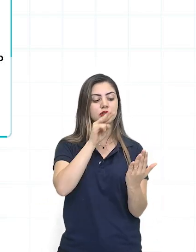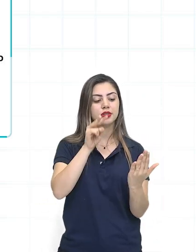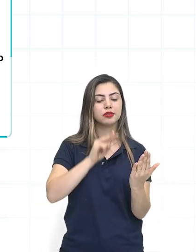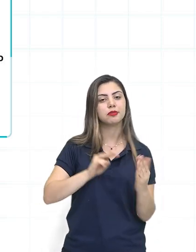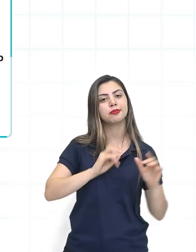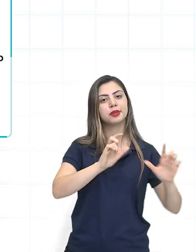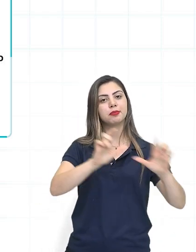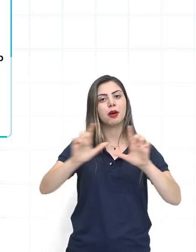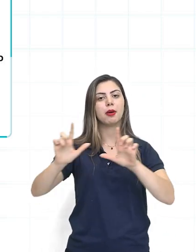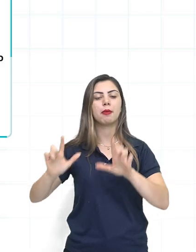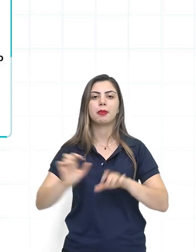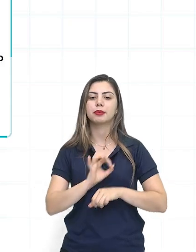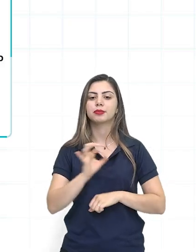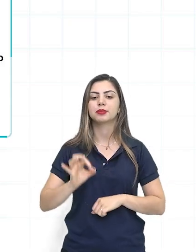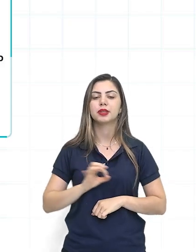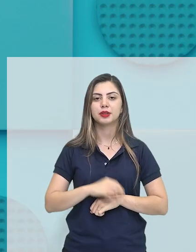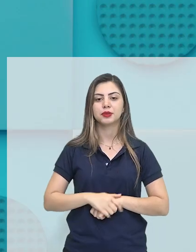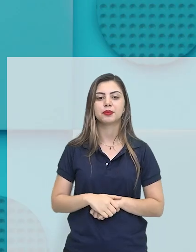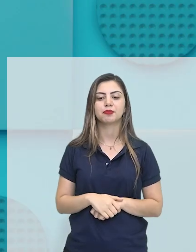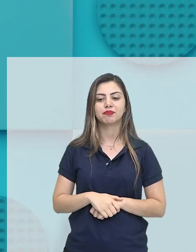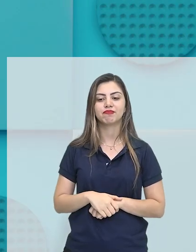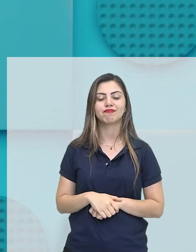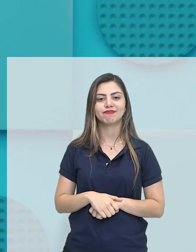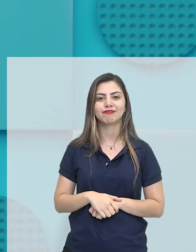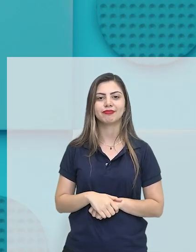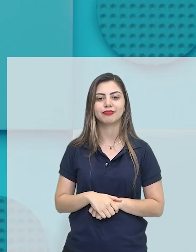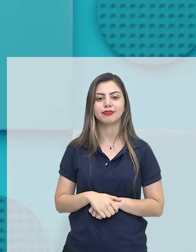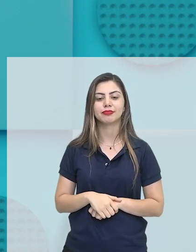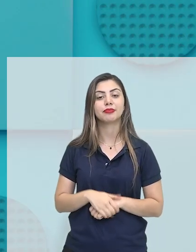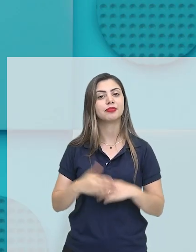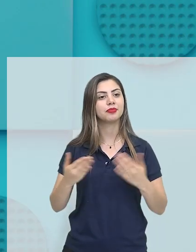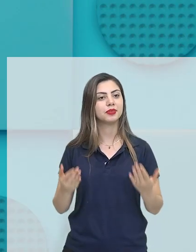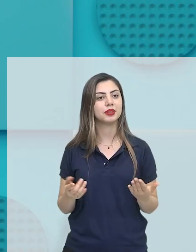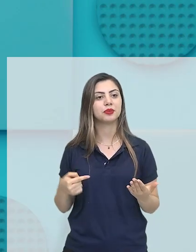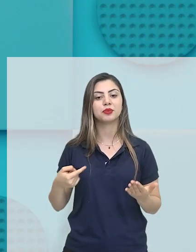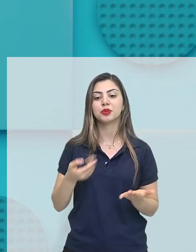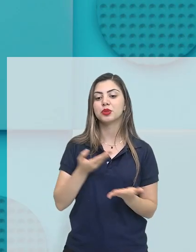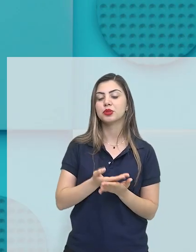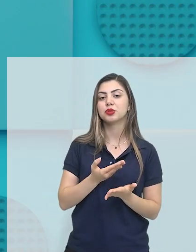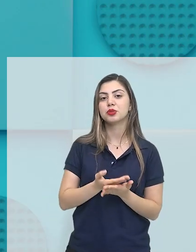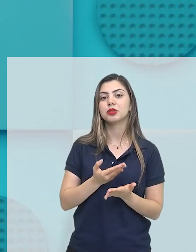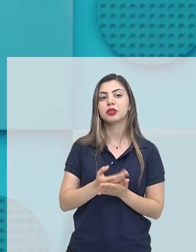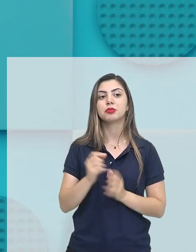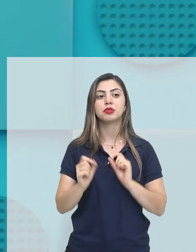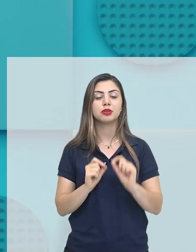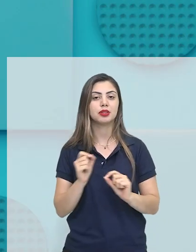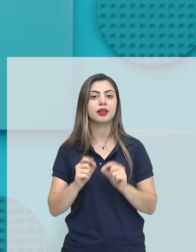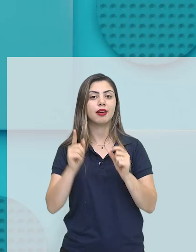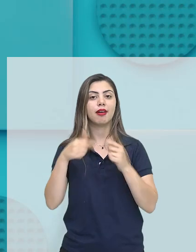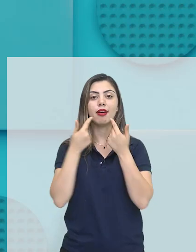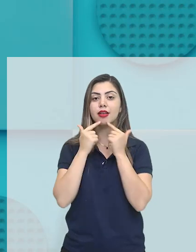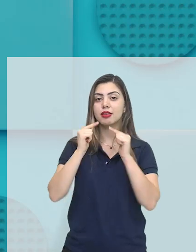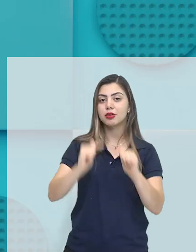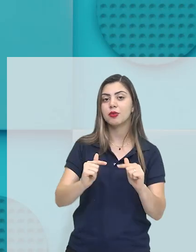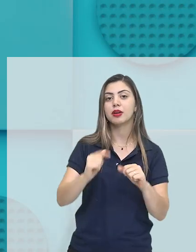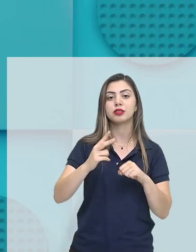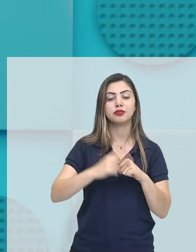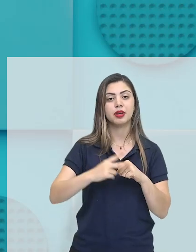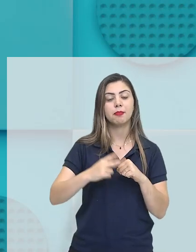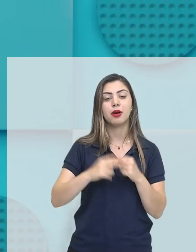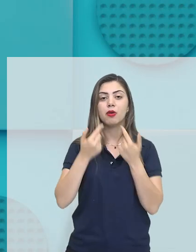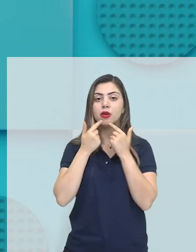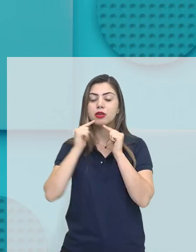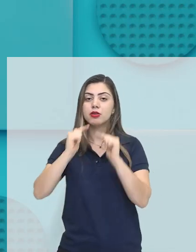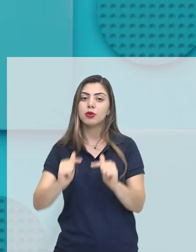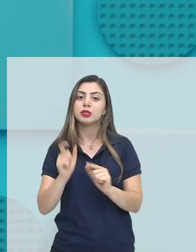as peças publicitárias. Então, nós estudamos a linguagem verbal,